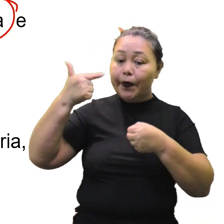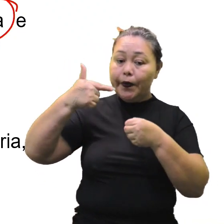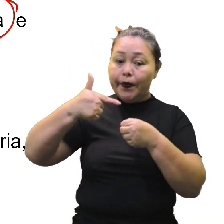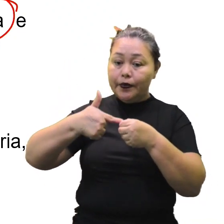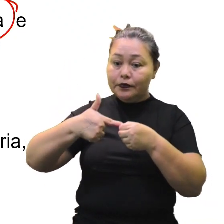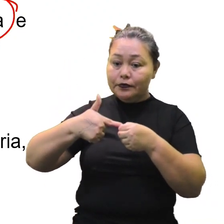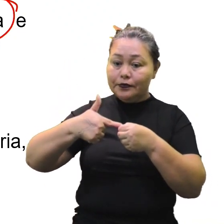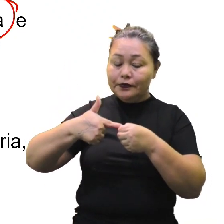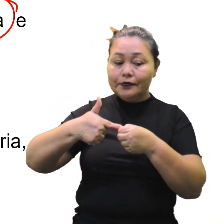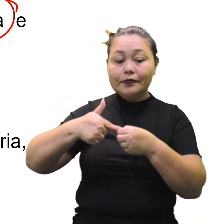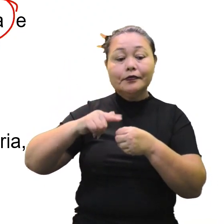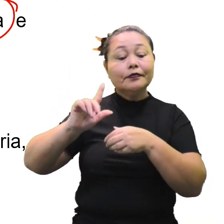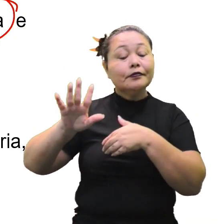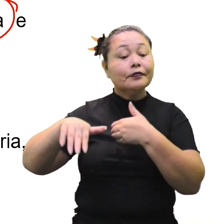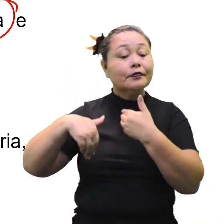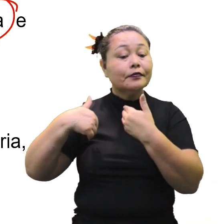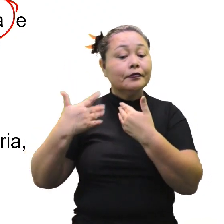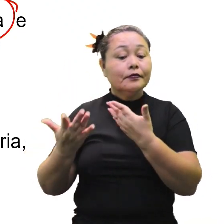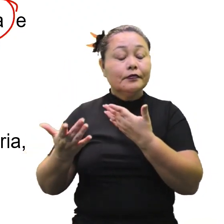combustível?